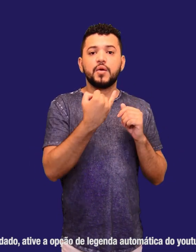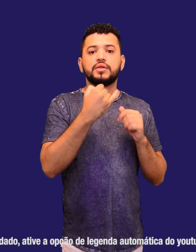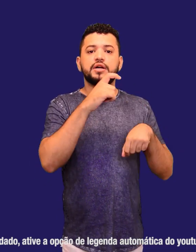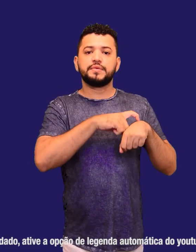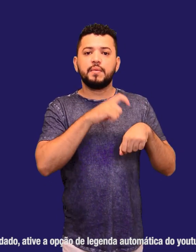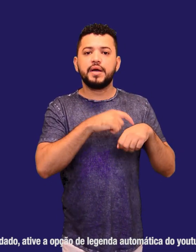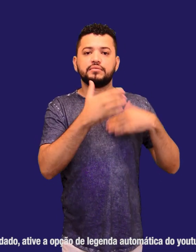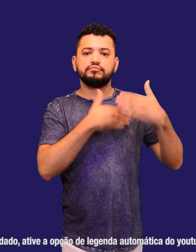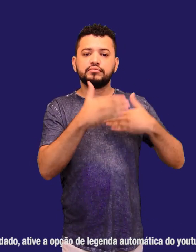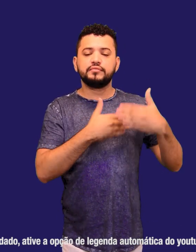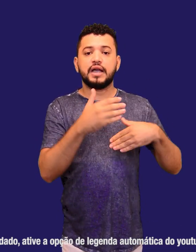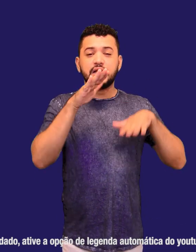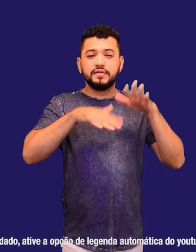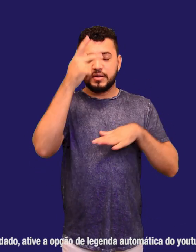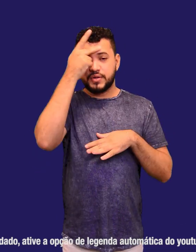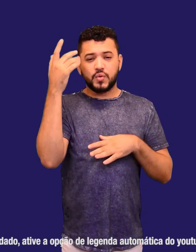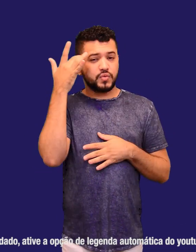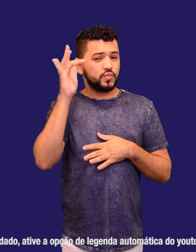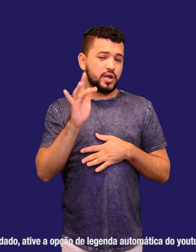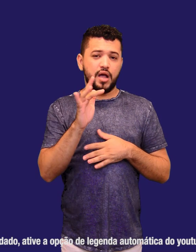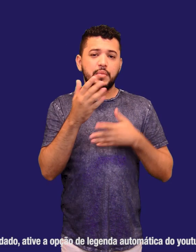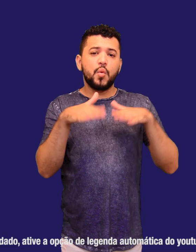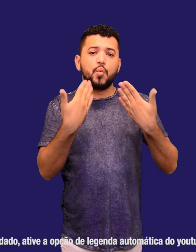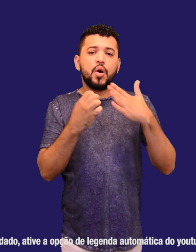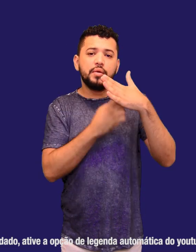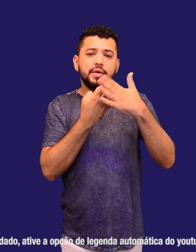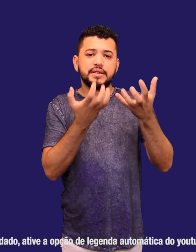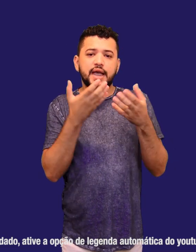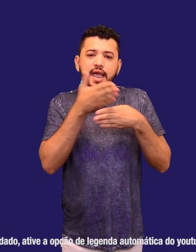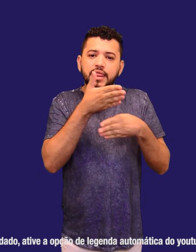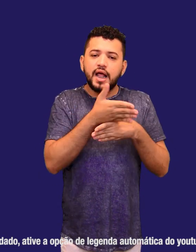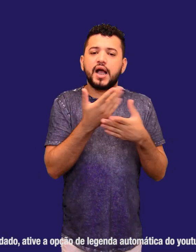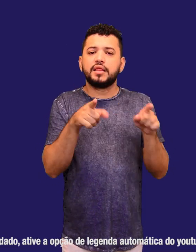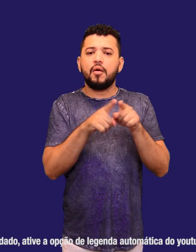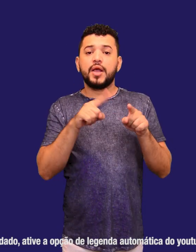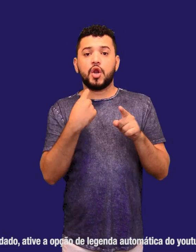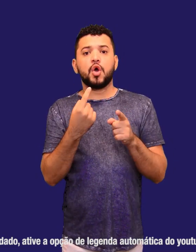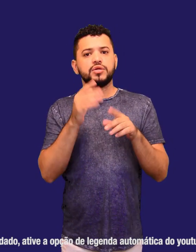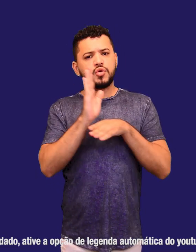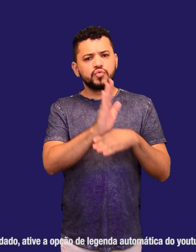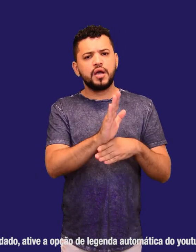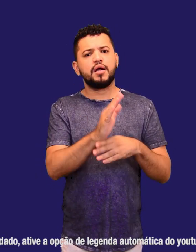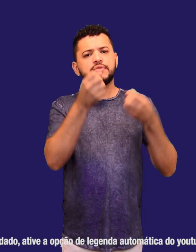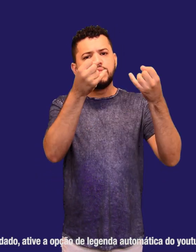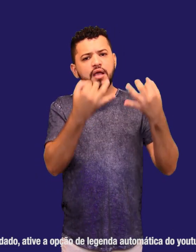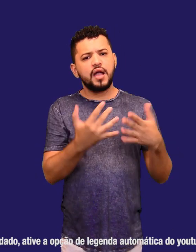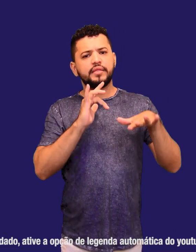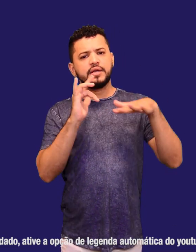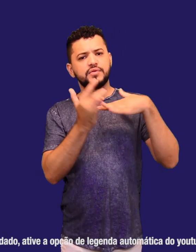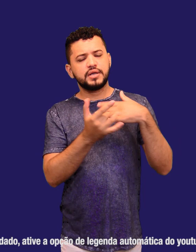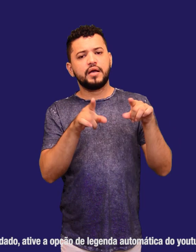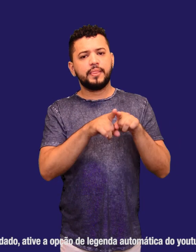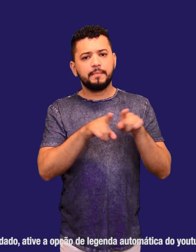O candidato está ali, às vezes ele não sabe realmente em qual empresa ele quer entrar, a gente dá essa orientação, fala sobre as redes sociais,